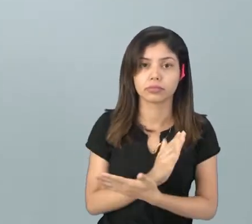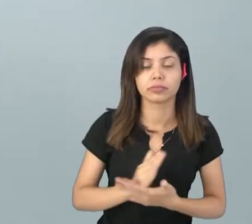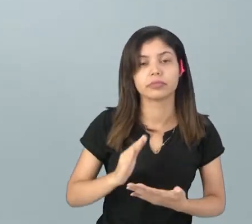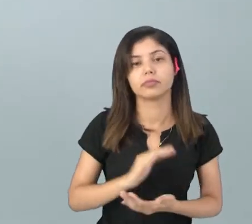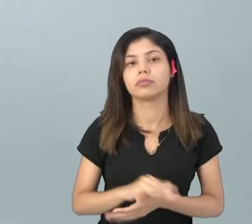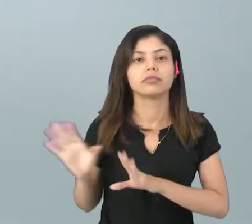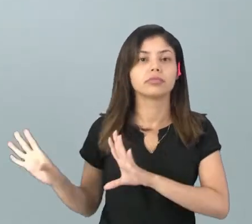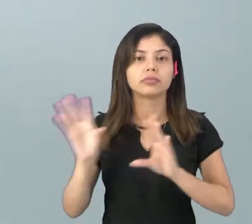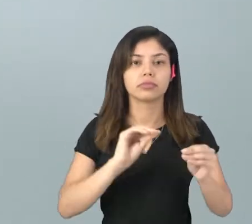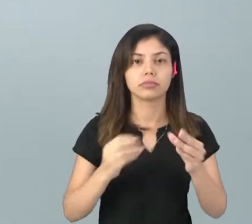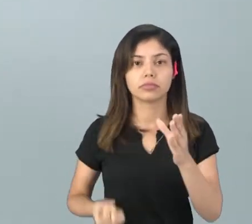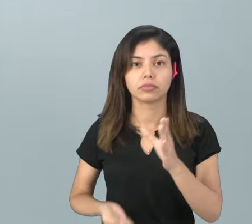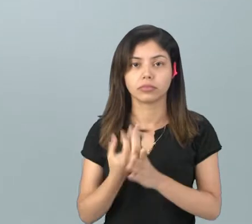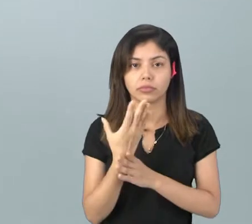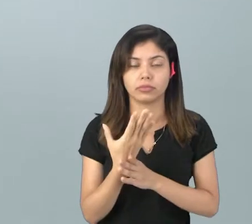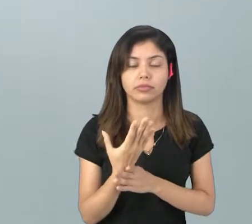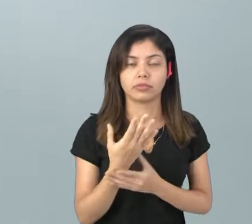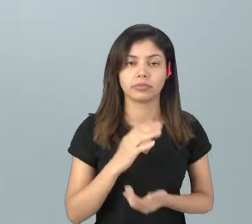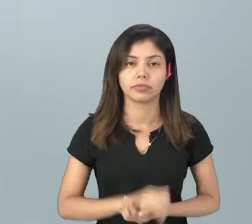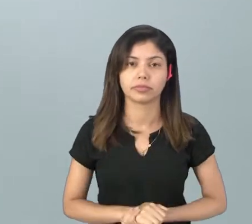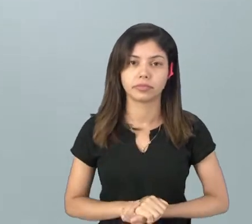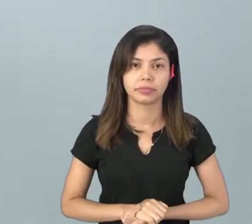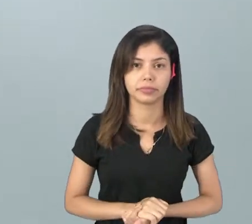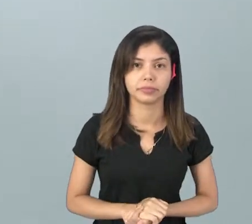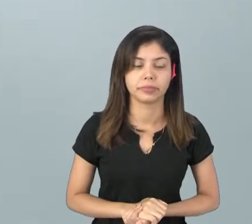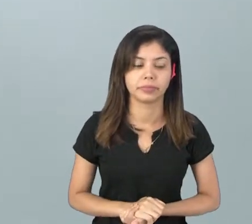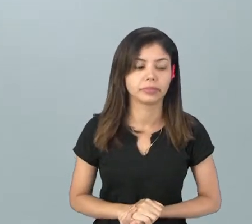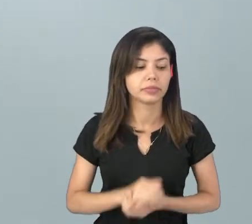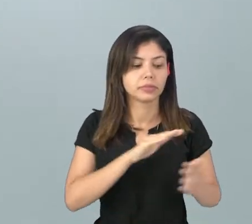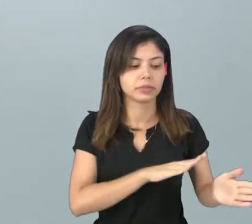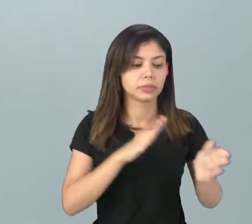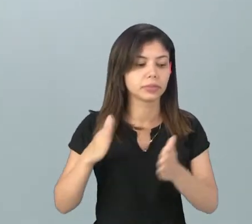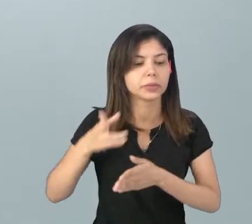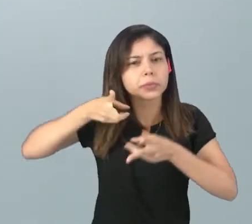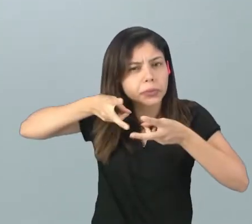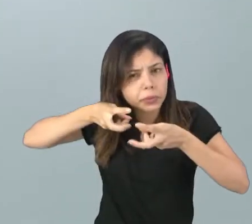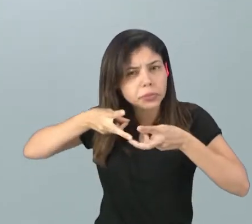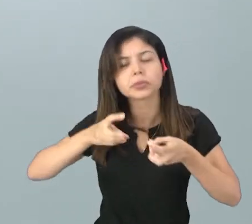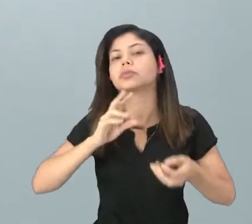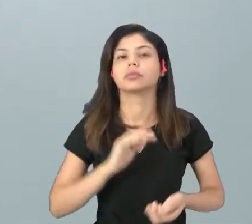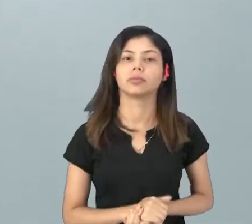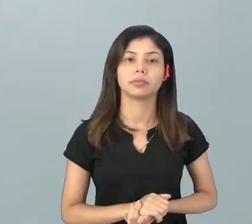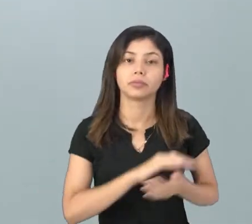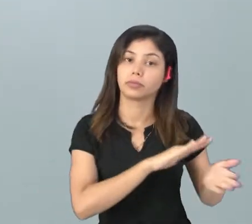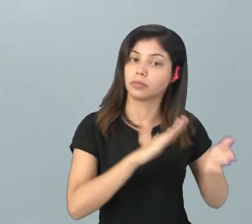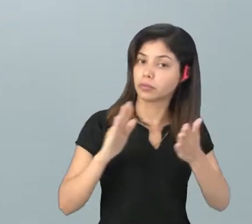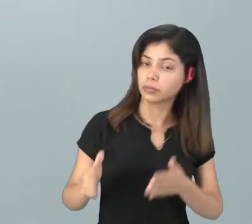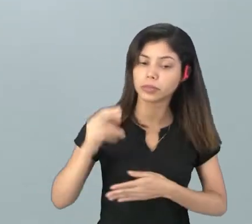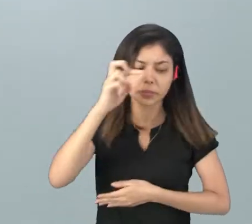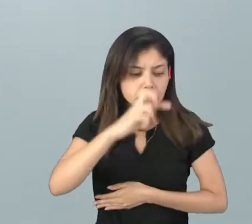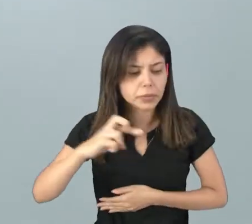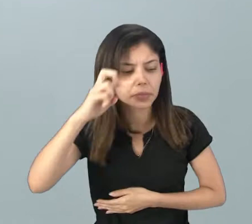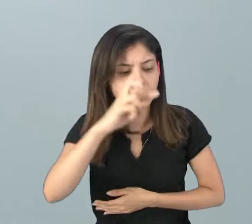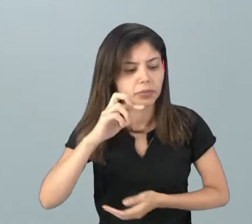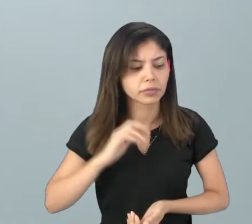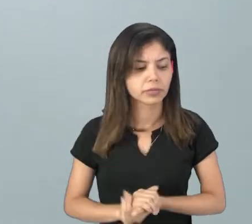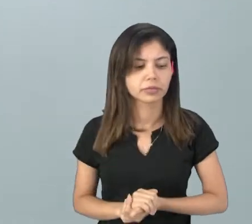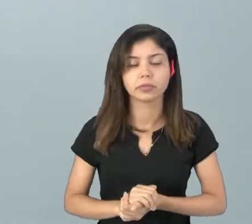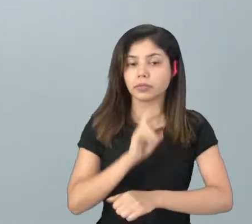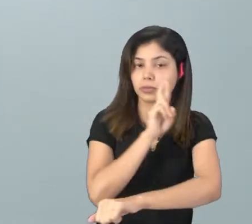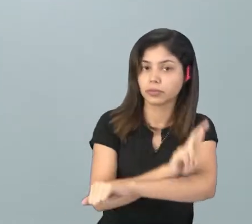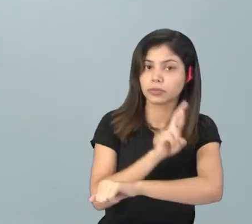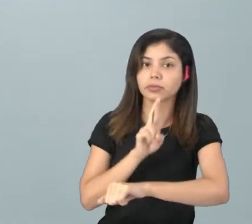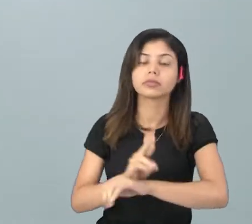vem a surgir e que passa a ser perceptível, né? Passa a ser notado, e a